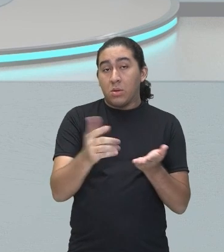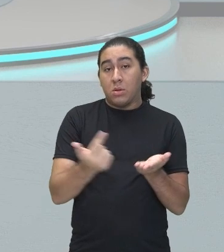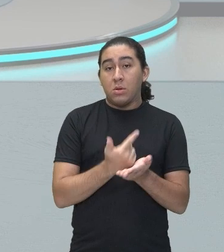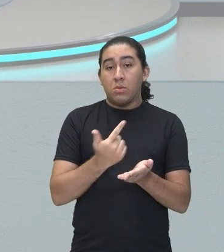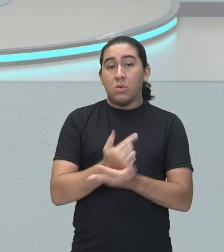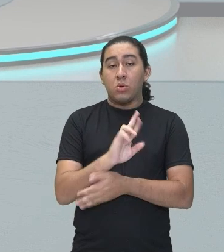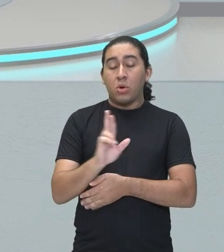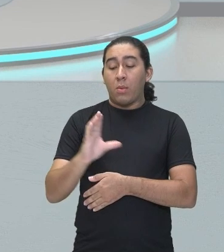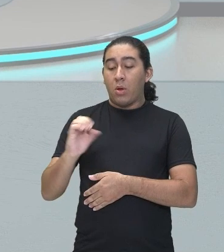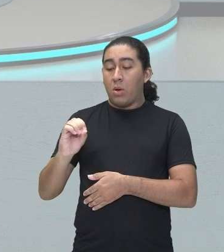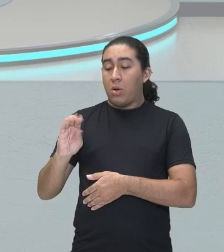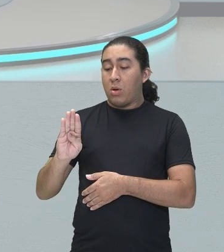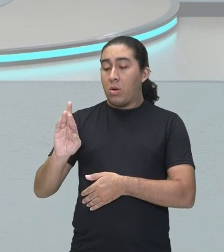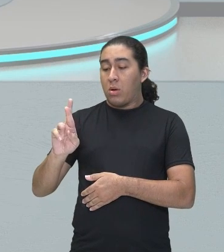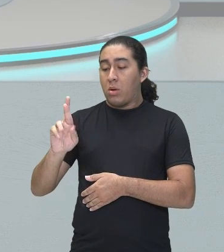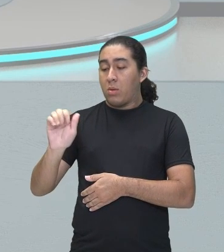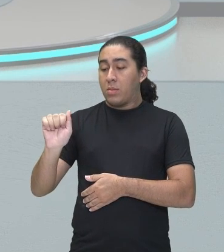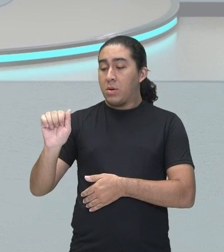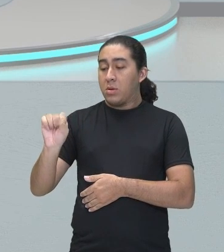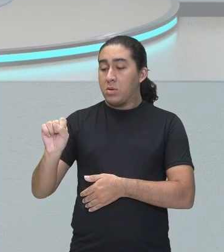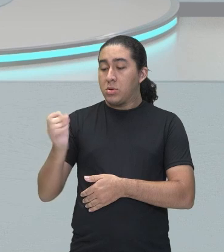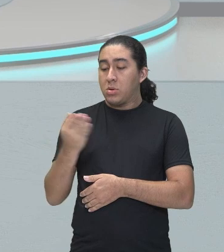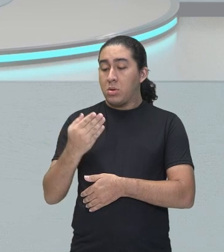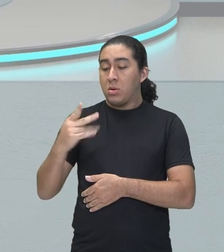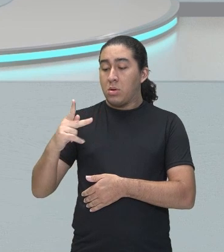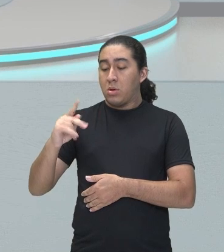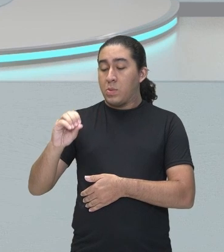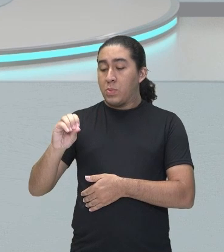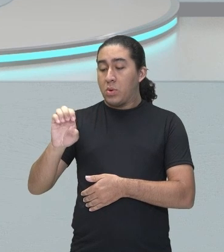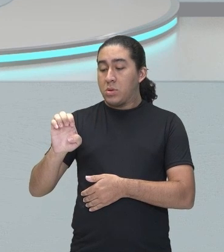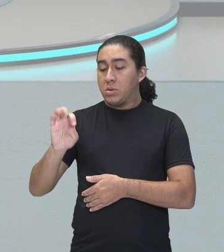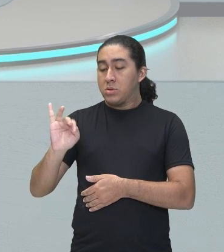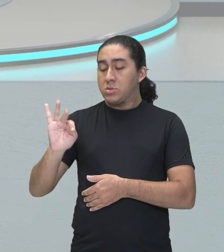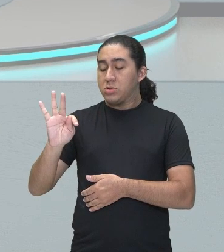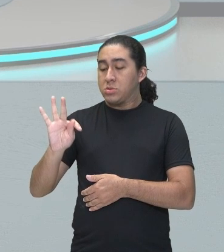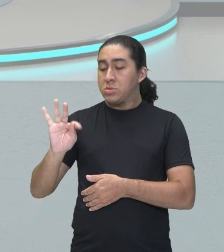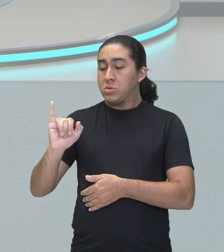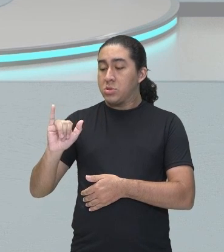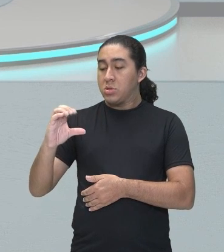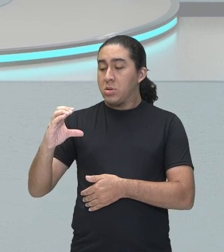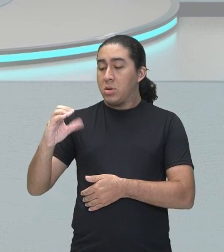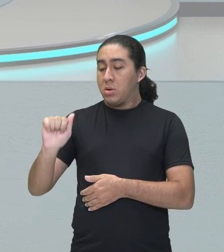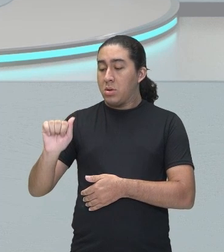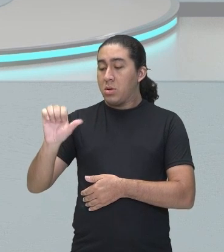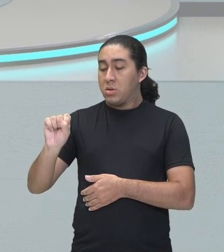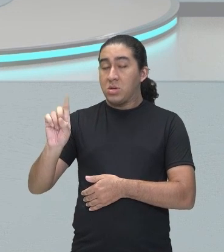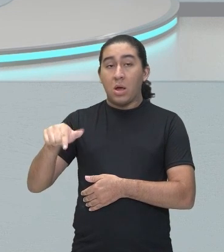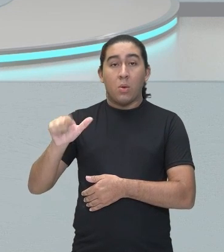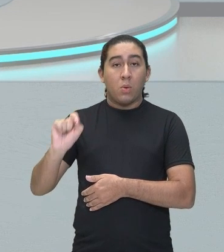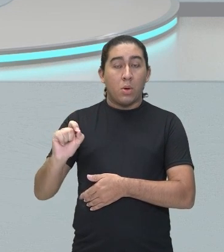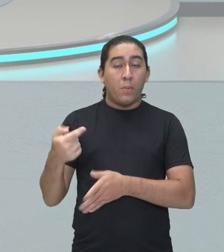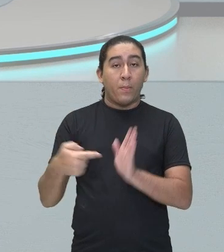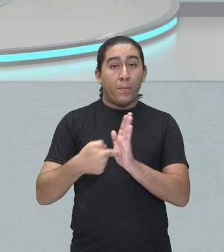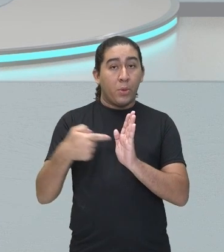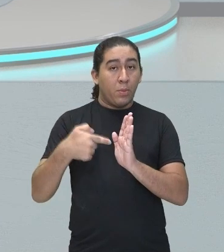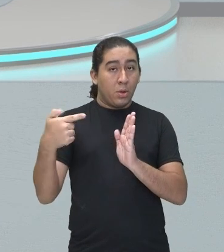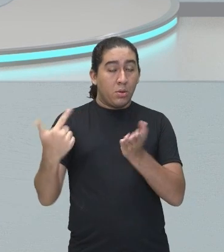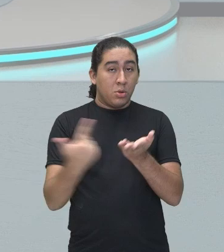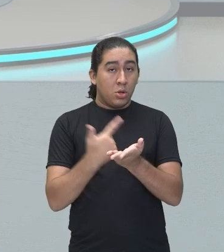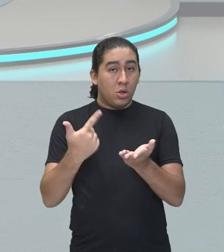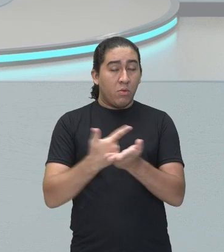1768, representa o marco inicial do movimento em nosso país. Então, obras poéticas, que é a obra